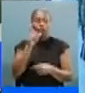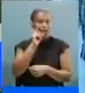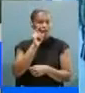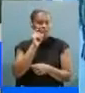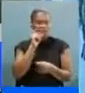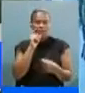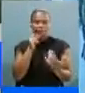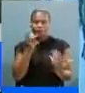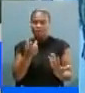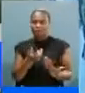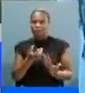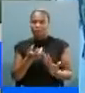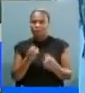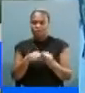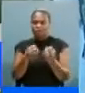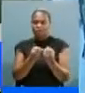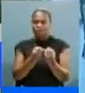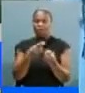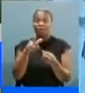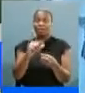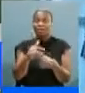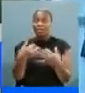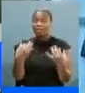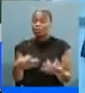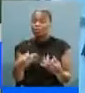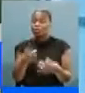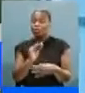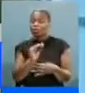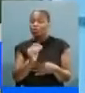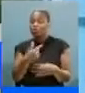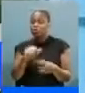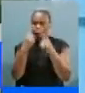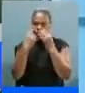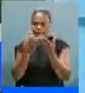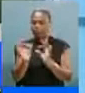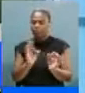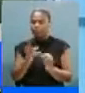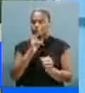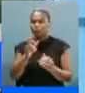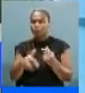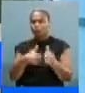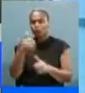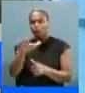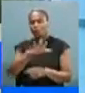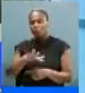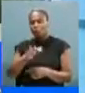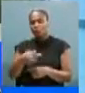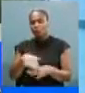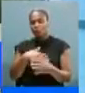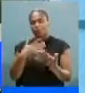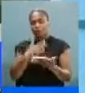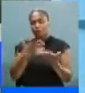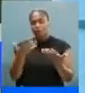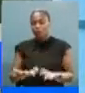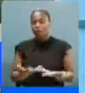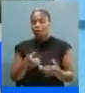segurança da sociedade, sempre que fomos chamados para estarmos prontos para responder da melhor forma. E temos feito isso até agora